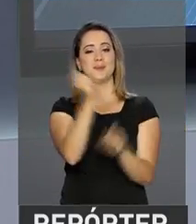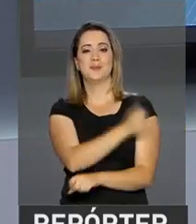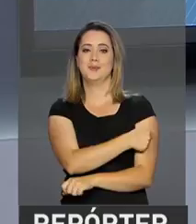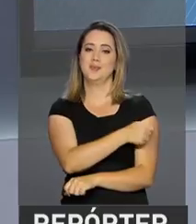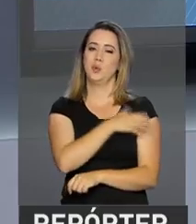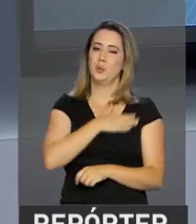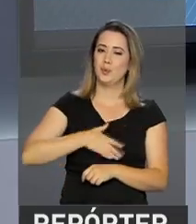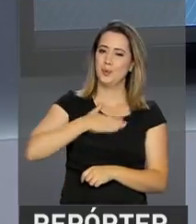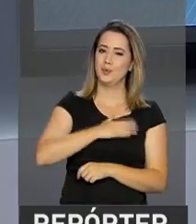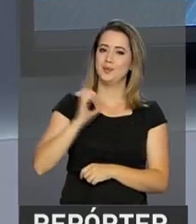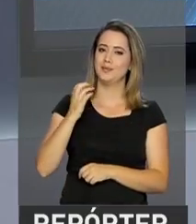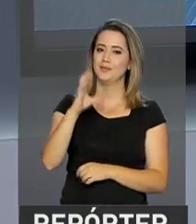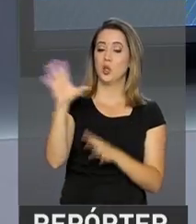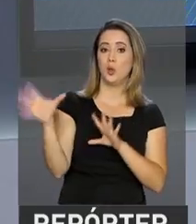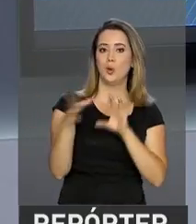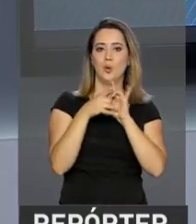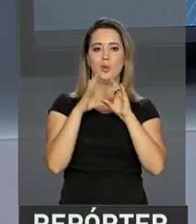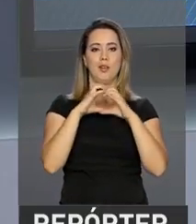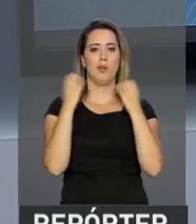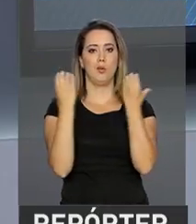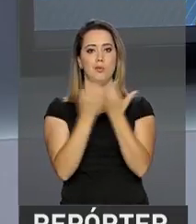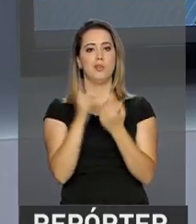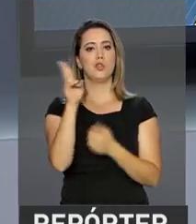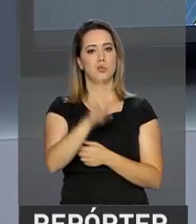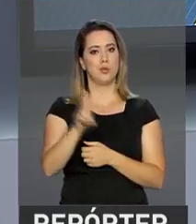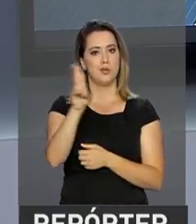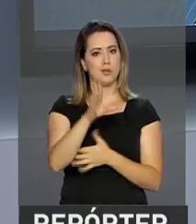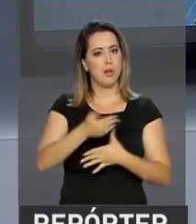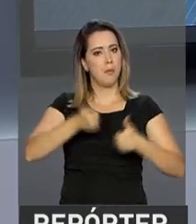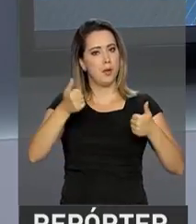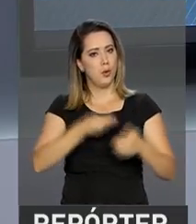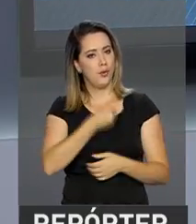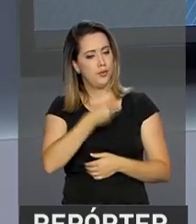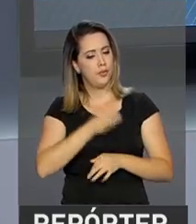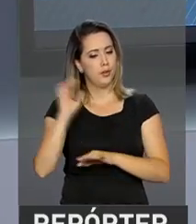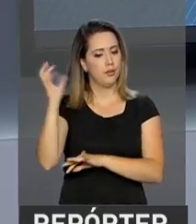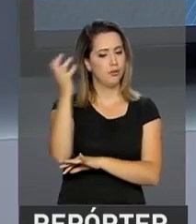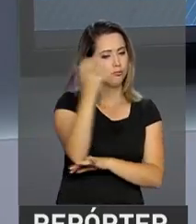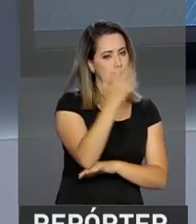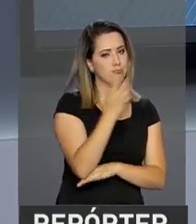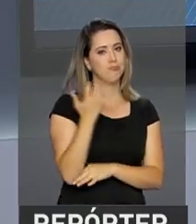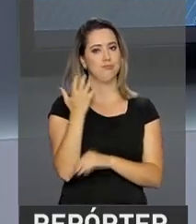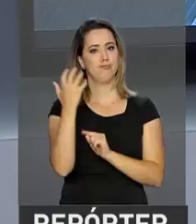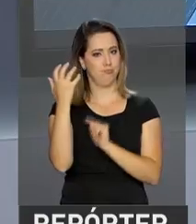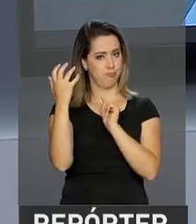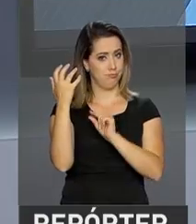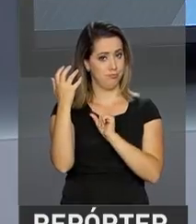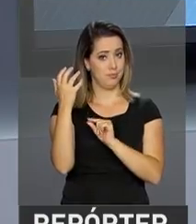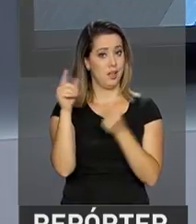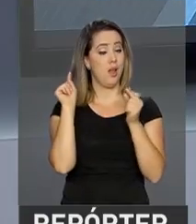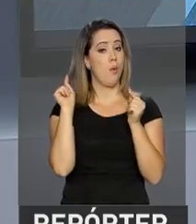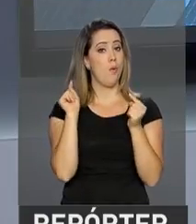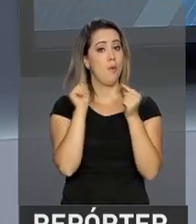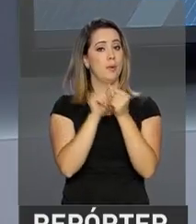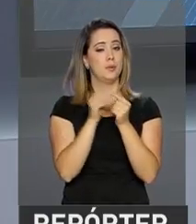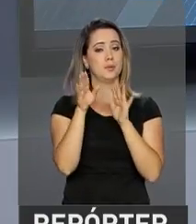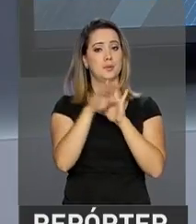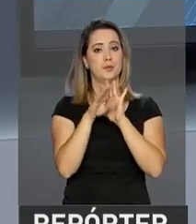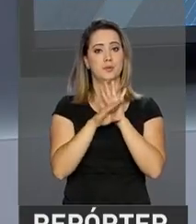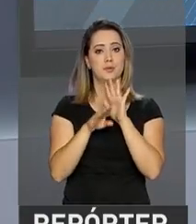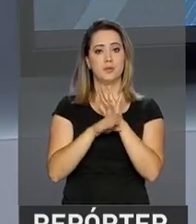pela ciência e unir a comunidade para usar os conhecimentos em benefício do meio ambiente esse é o objetivo do projeto